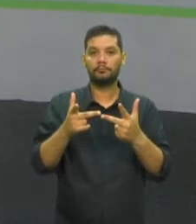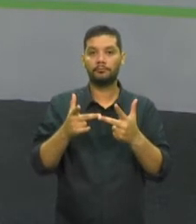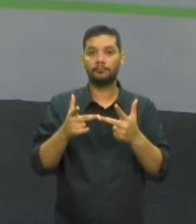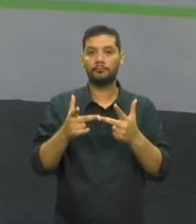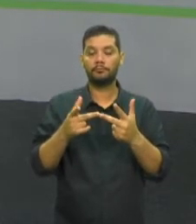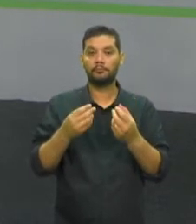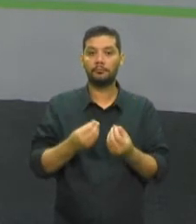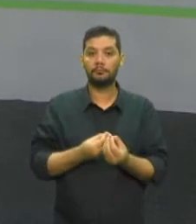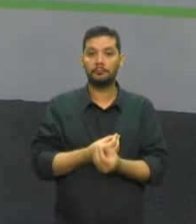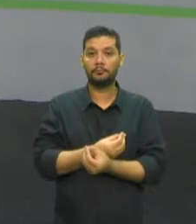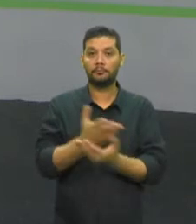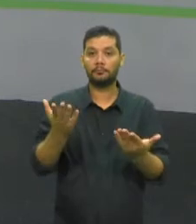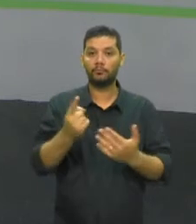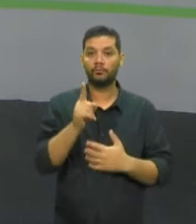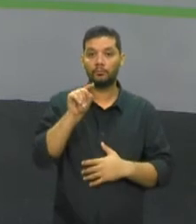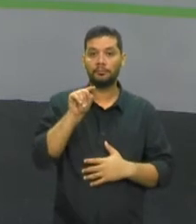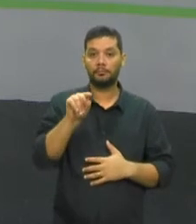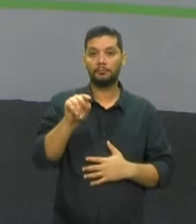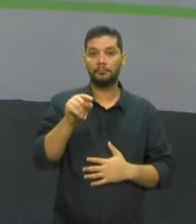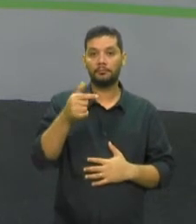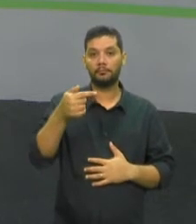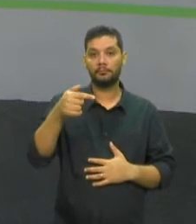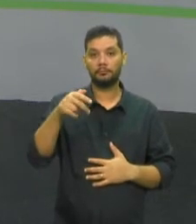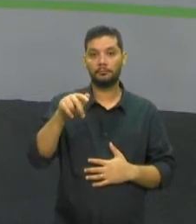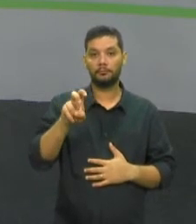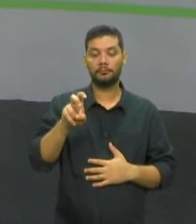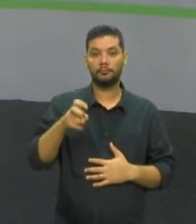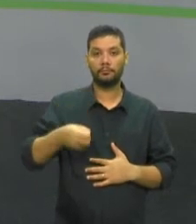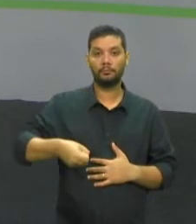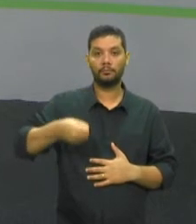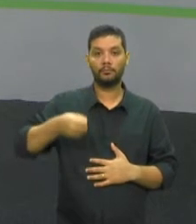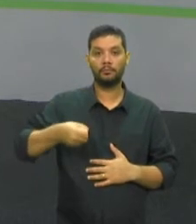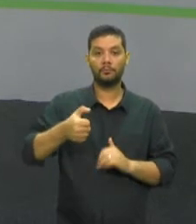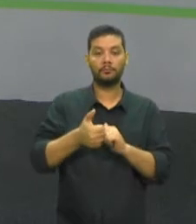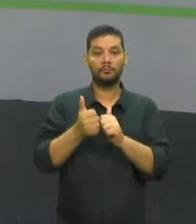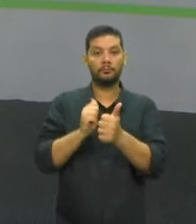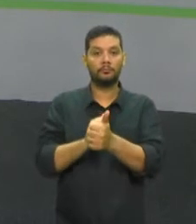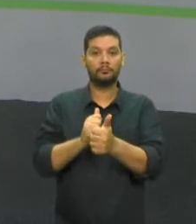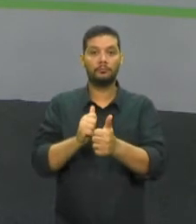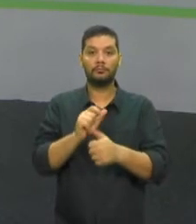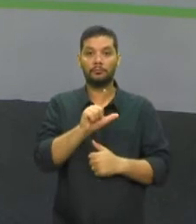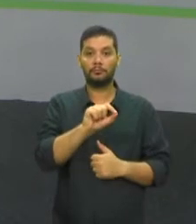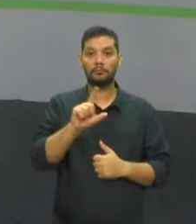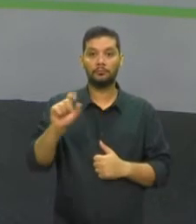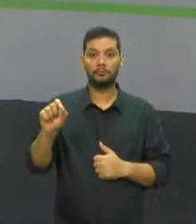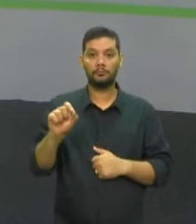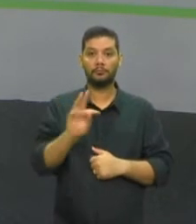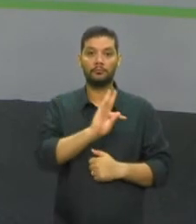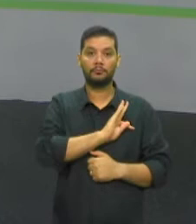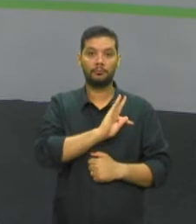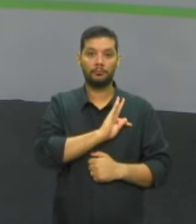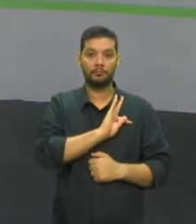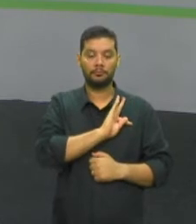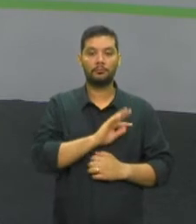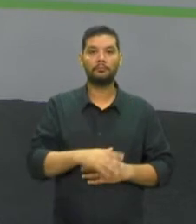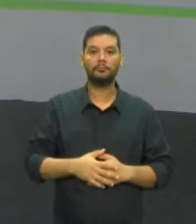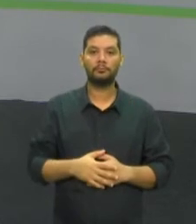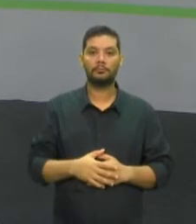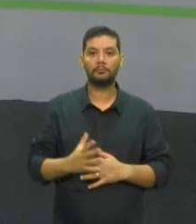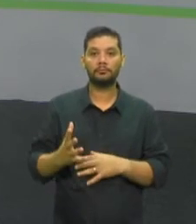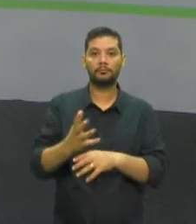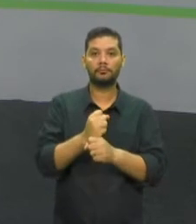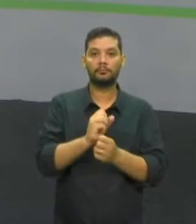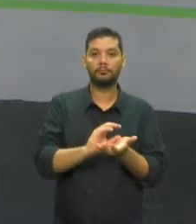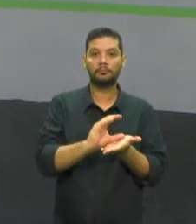ofertar 1.075 bolsas para atletas e 100 para treinadores. O total do investimento é